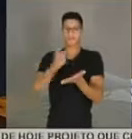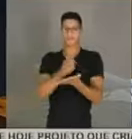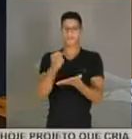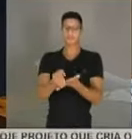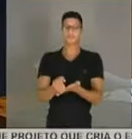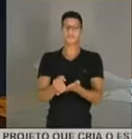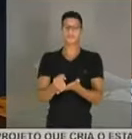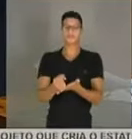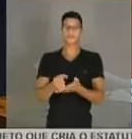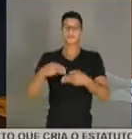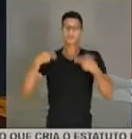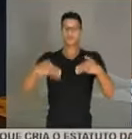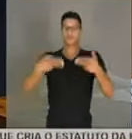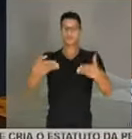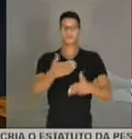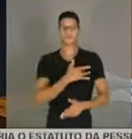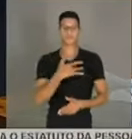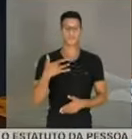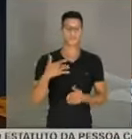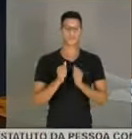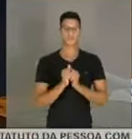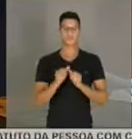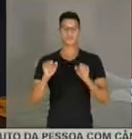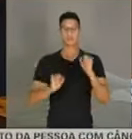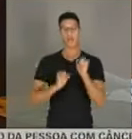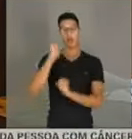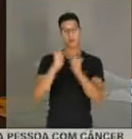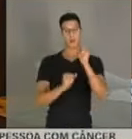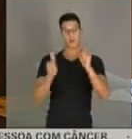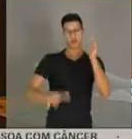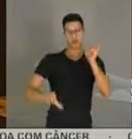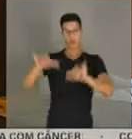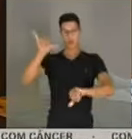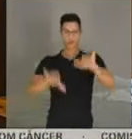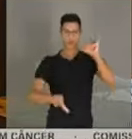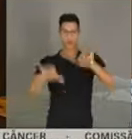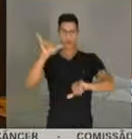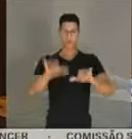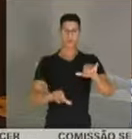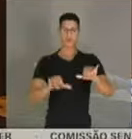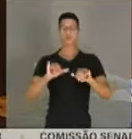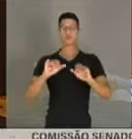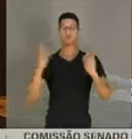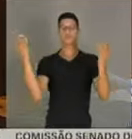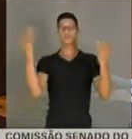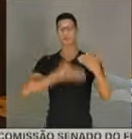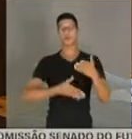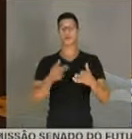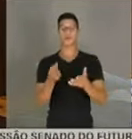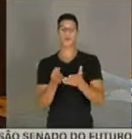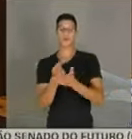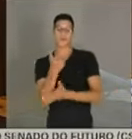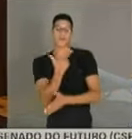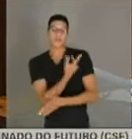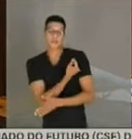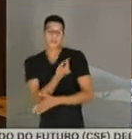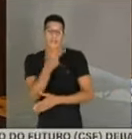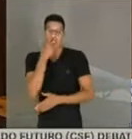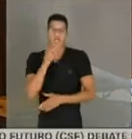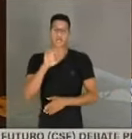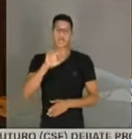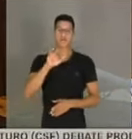contratos do Ministério da Saúde com laboratórios de eficácia, com comprovação de vacinas